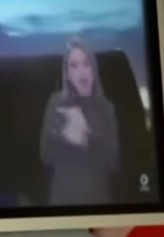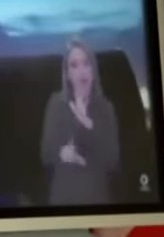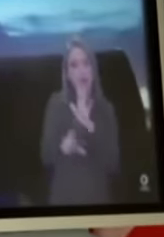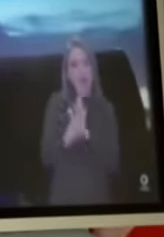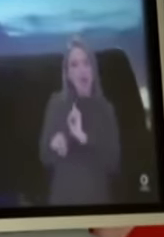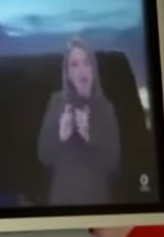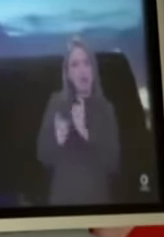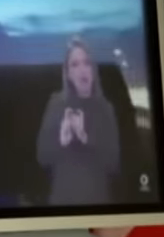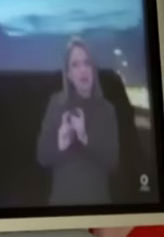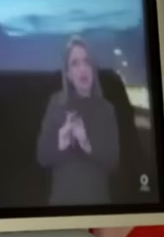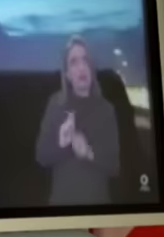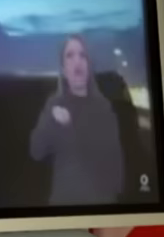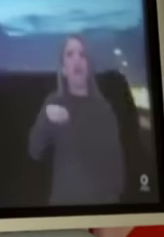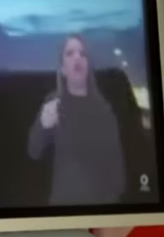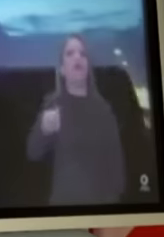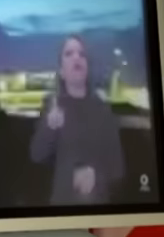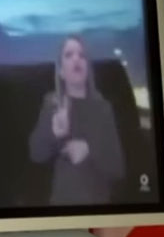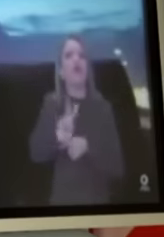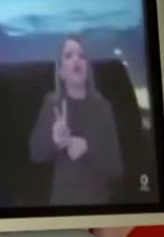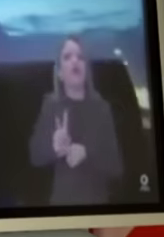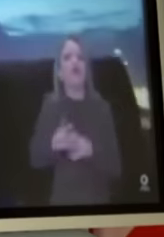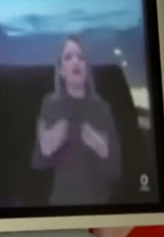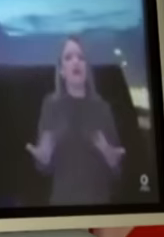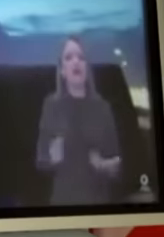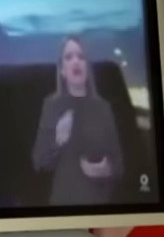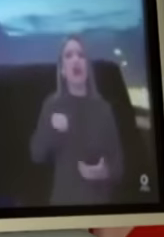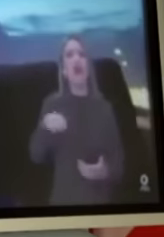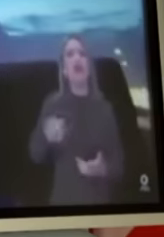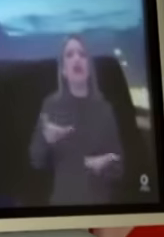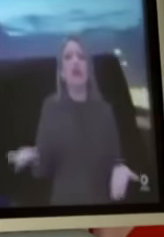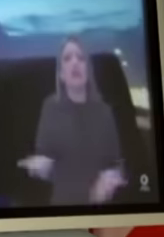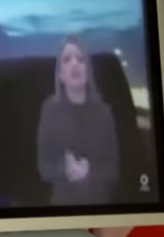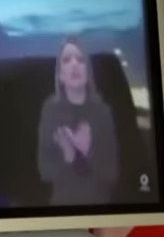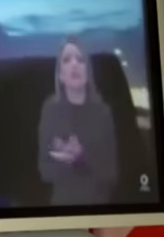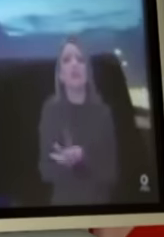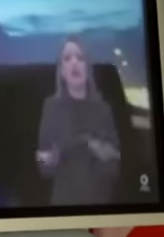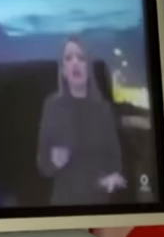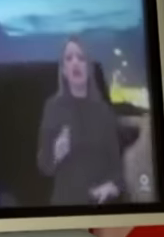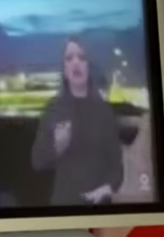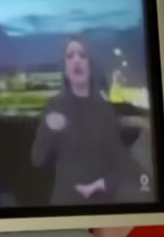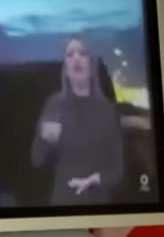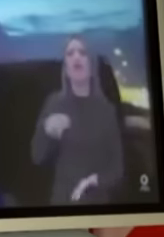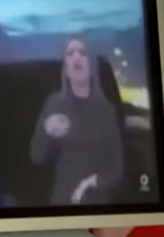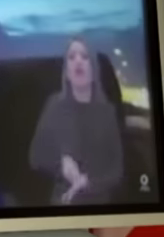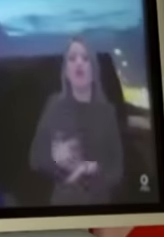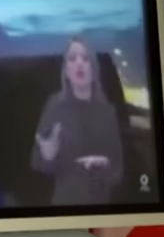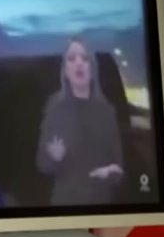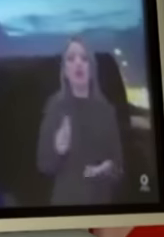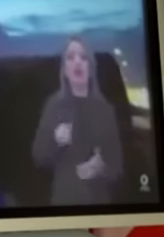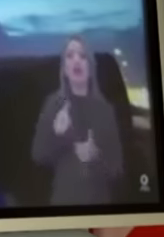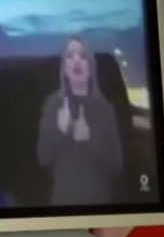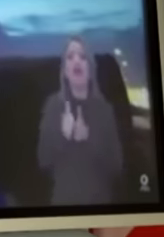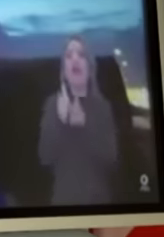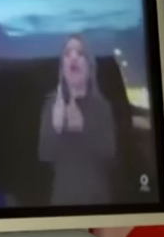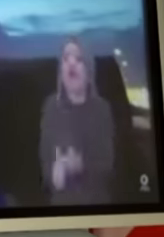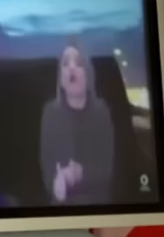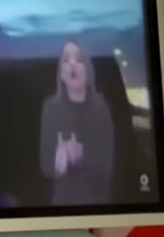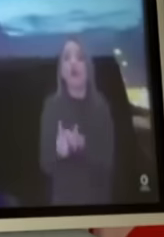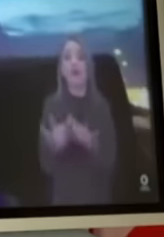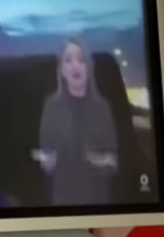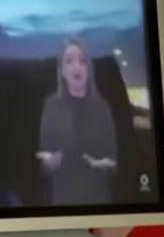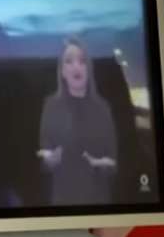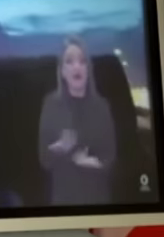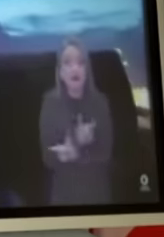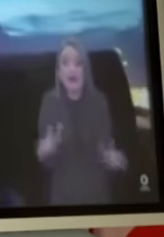fiscalizar? Quem vai processar? Quem vai condenar? Quem vai acompanhar a execução dessa sanção? Não